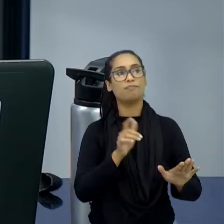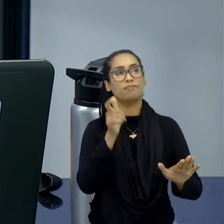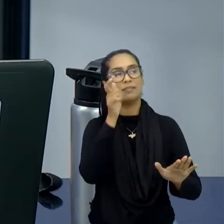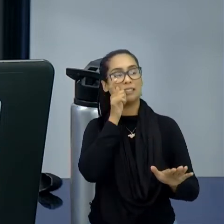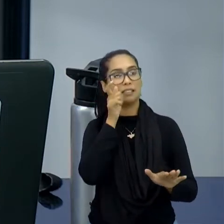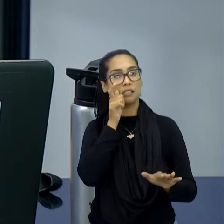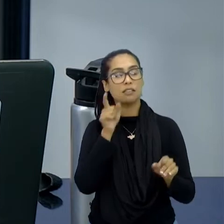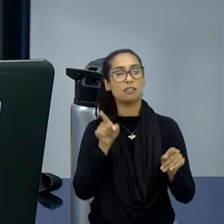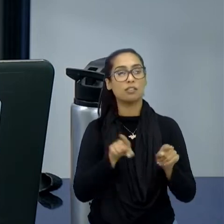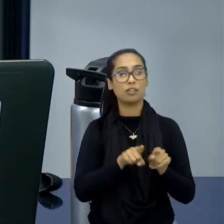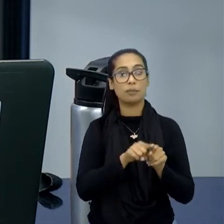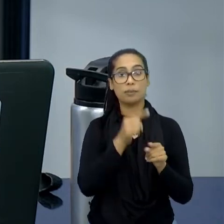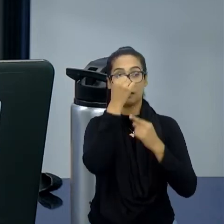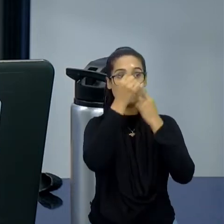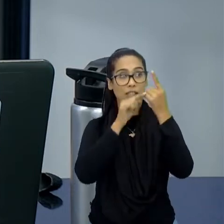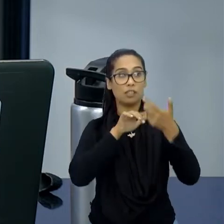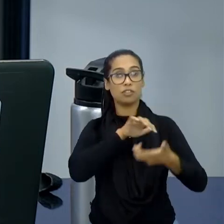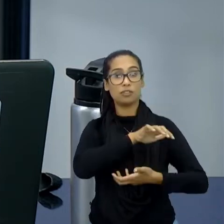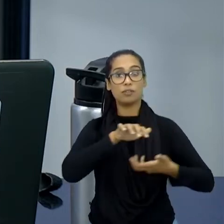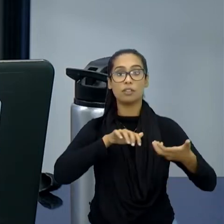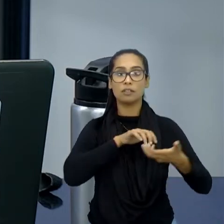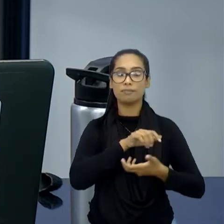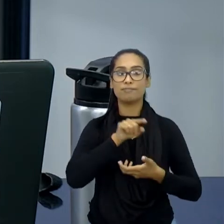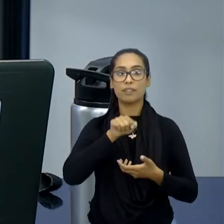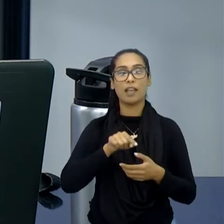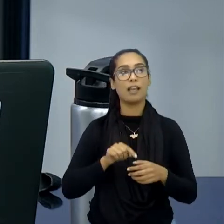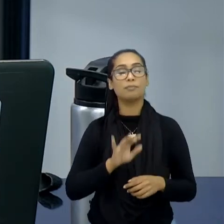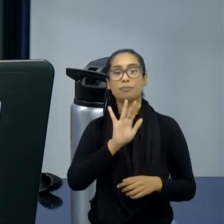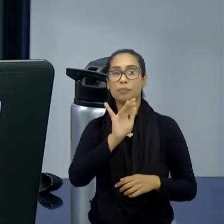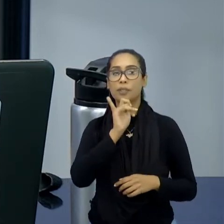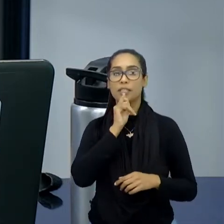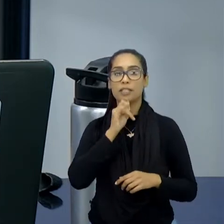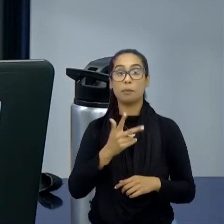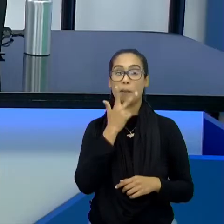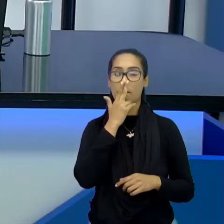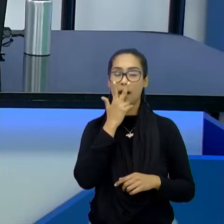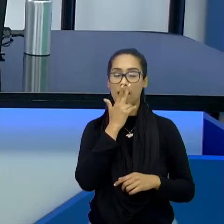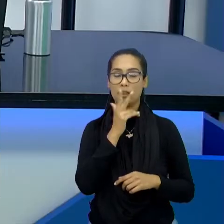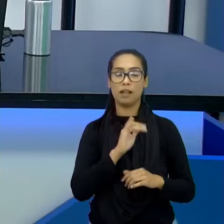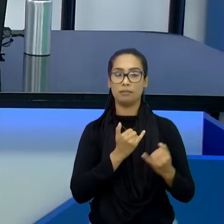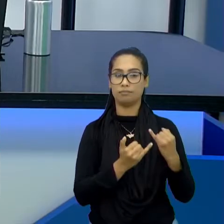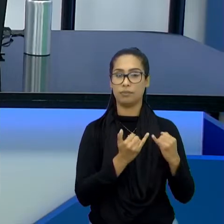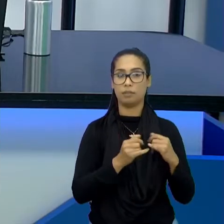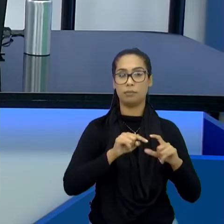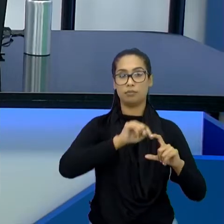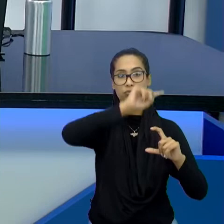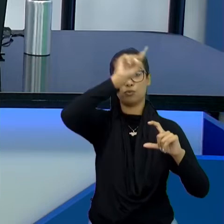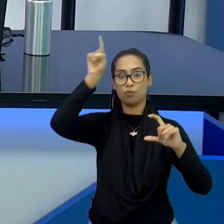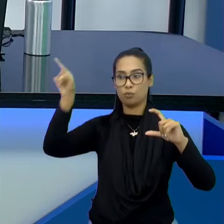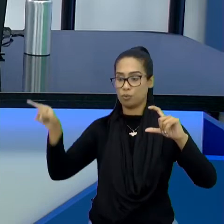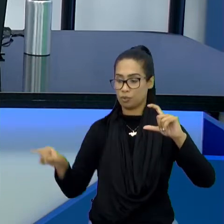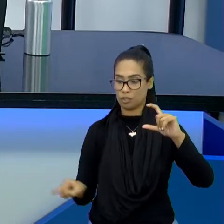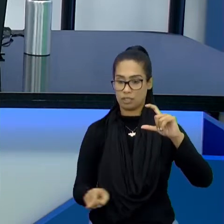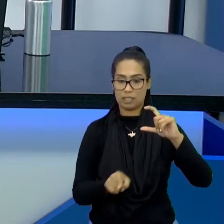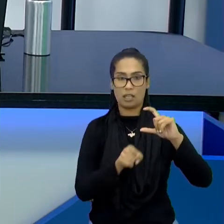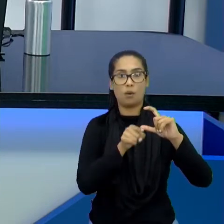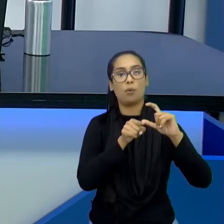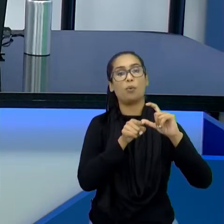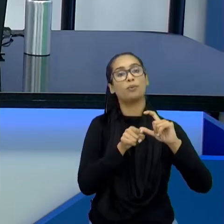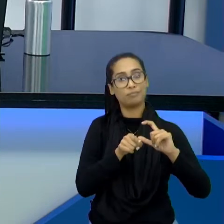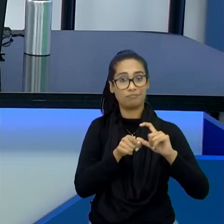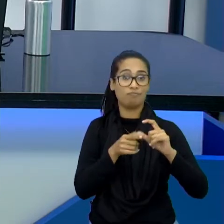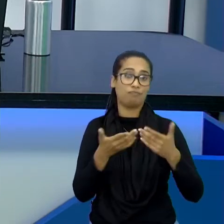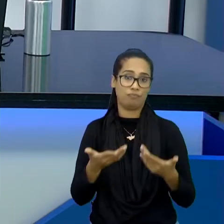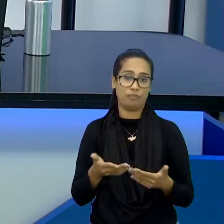trouxe a ideia da revolução como um ciclo que precisa de determinados elementos e passos que sejam feitos, que